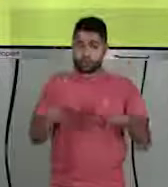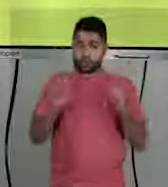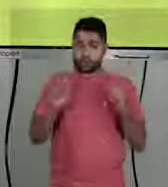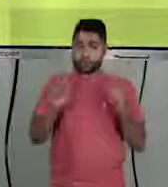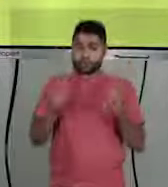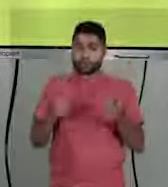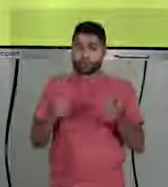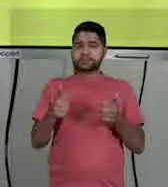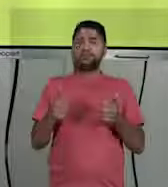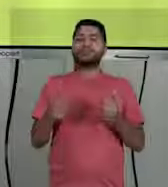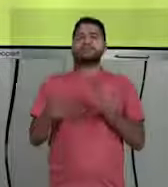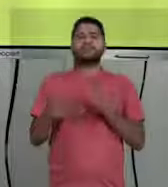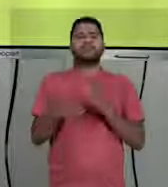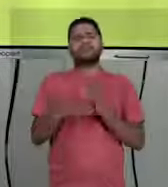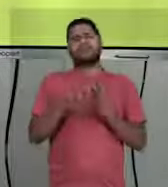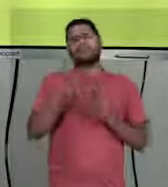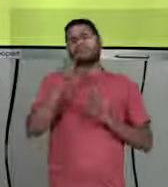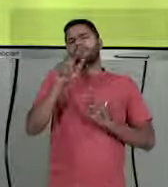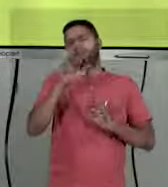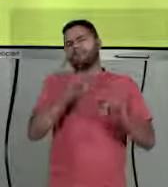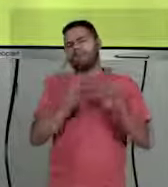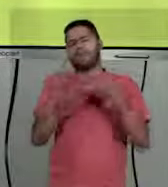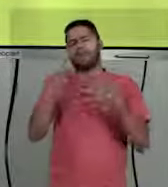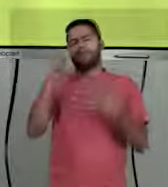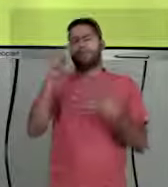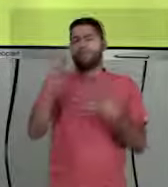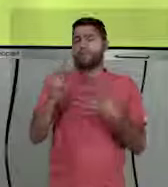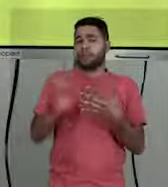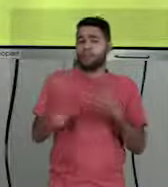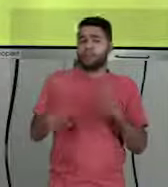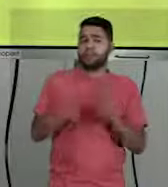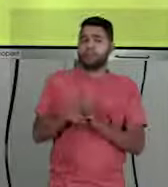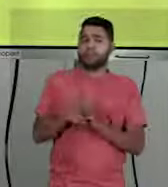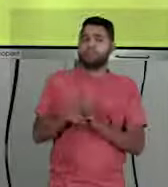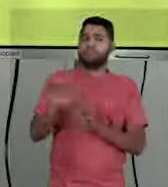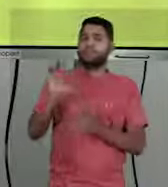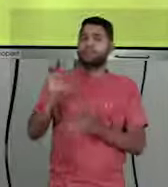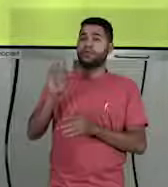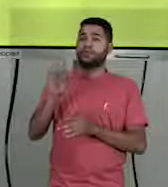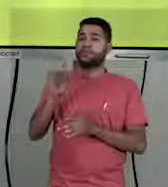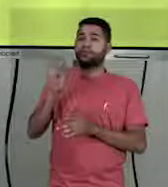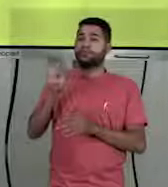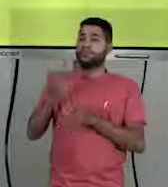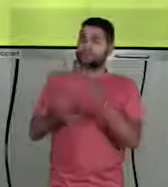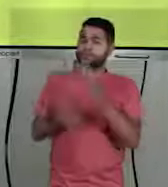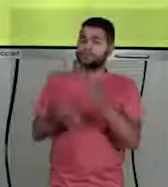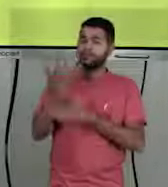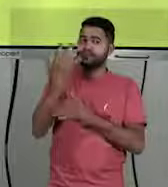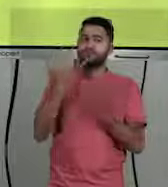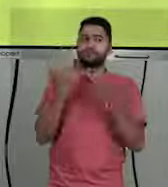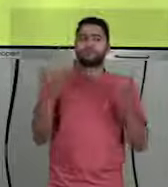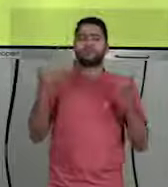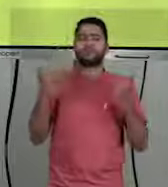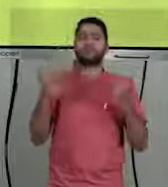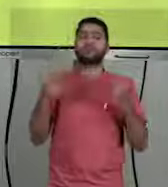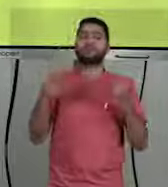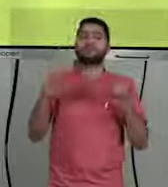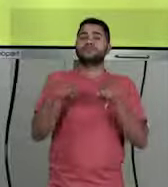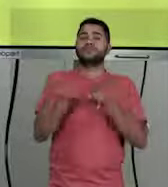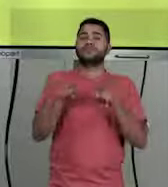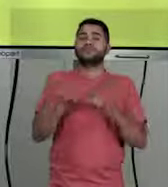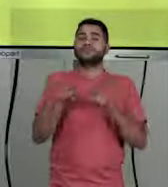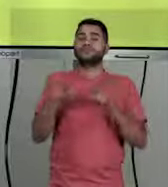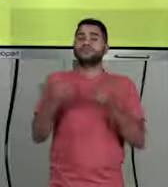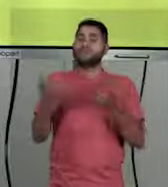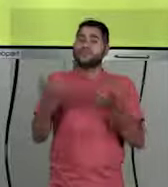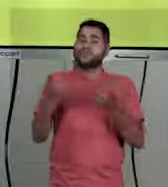ele é formado por vários elementos, seja ele a fonte de geração da energia, seja ele o equipamento na qual